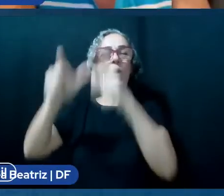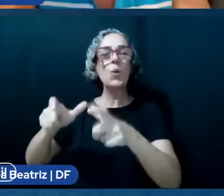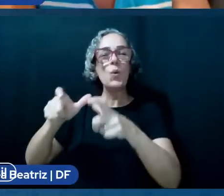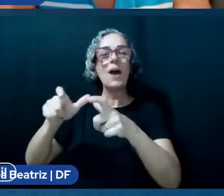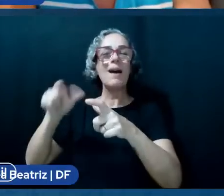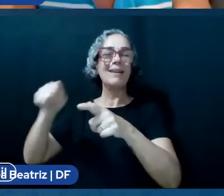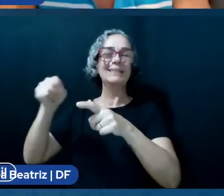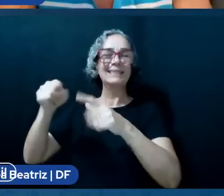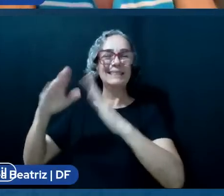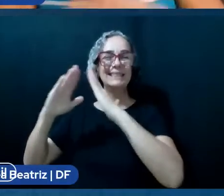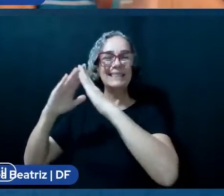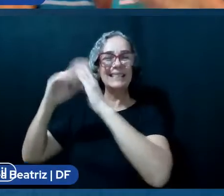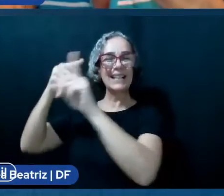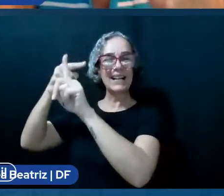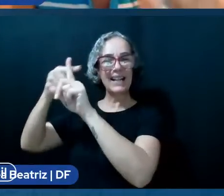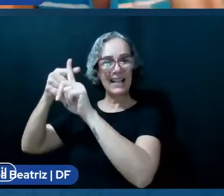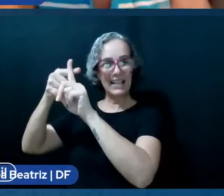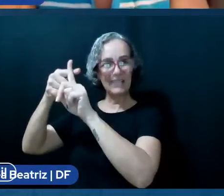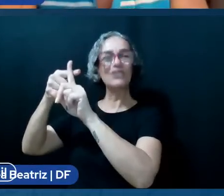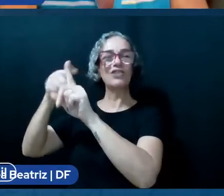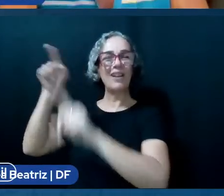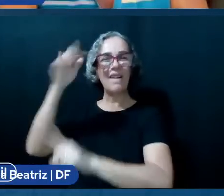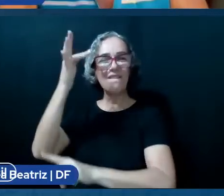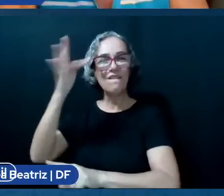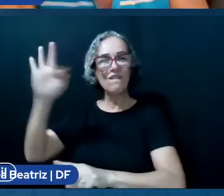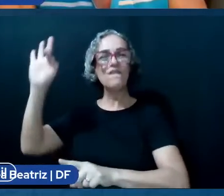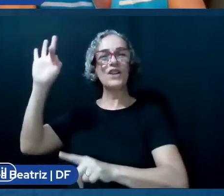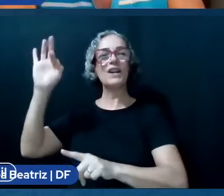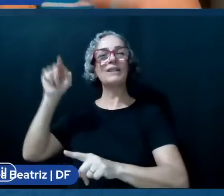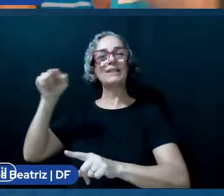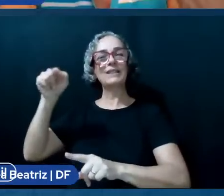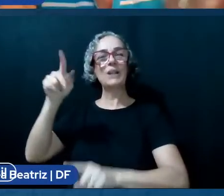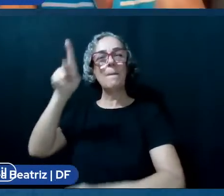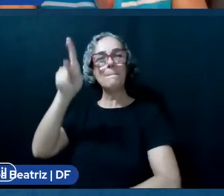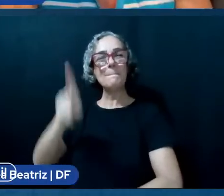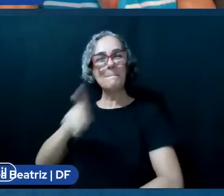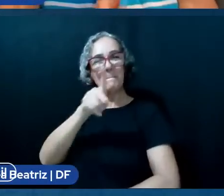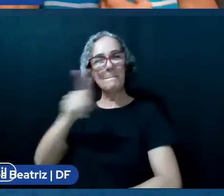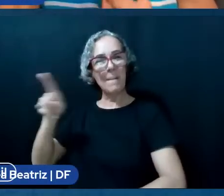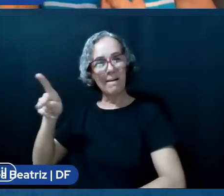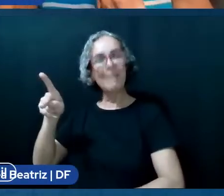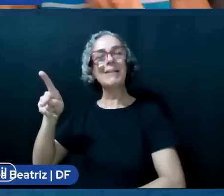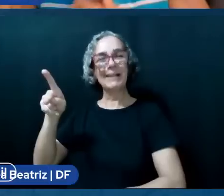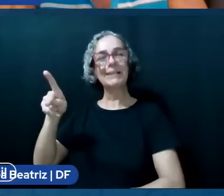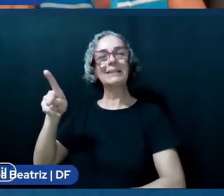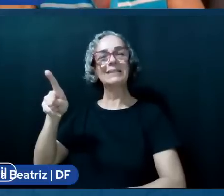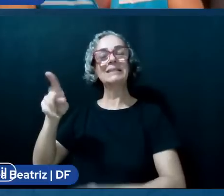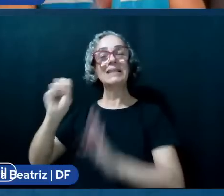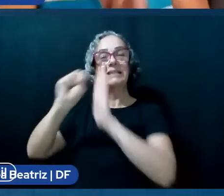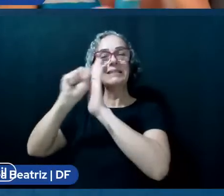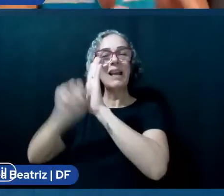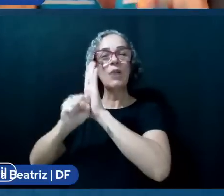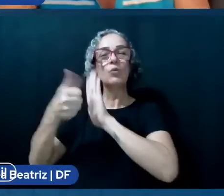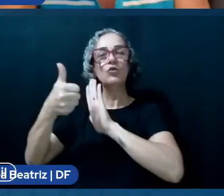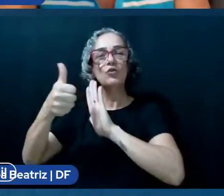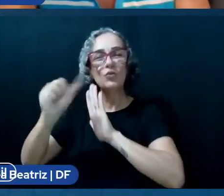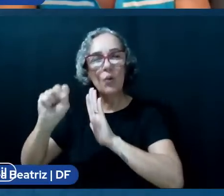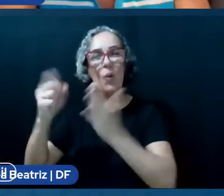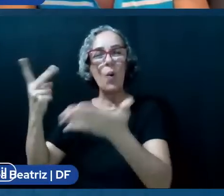ocorre com esse padre, foi muito explorado esse caso, entendeu? Inclusive, ele acontece no século XVIII,